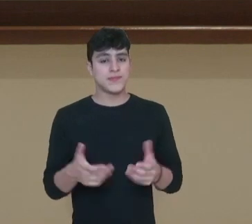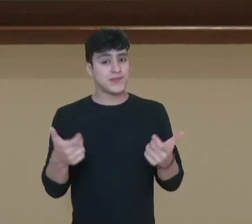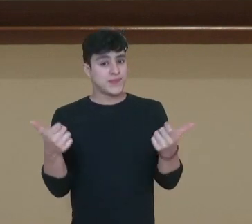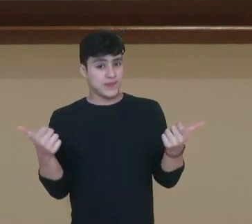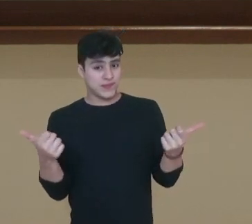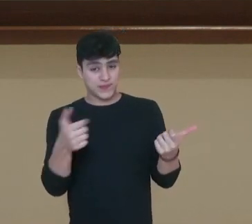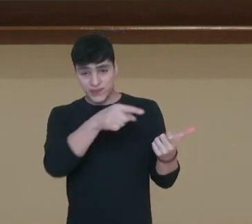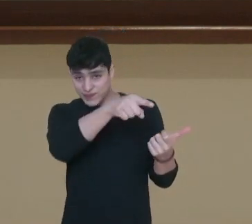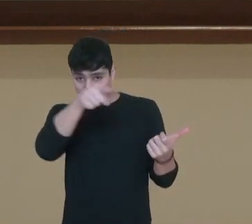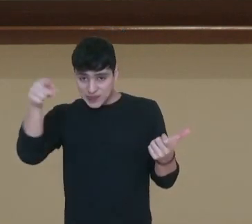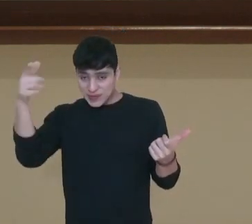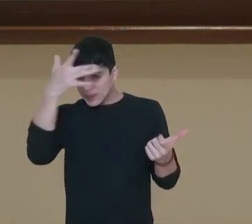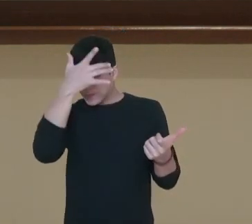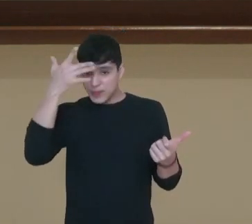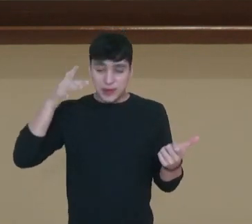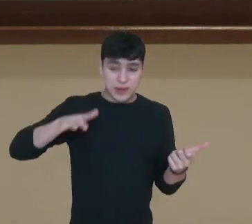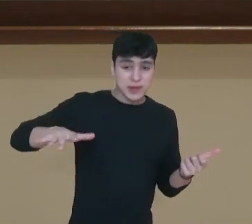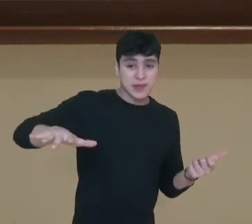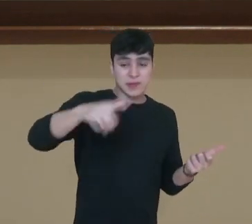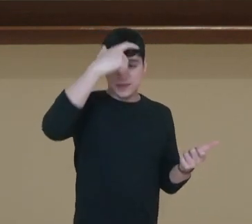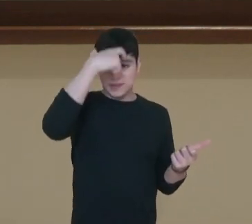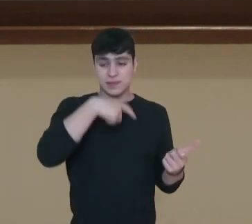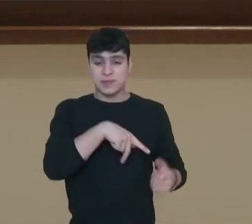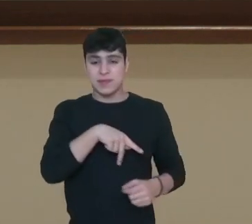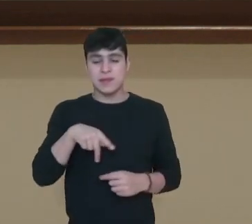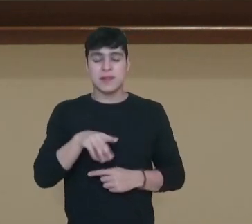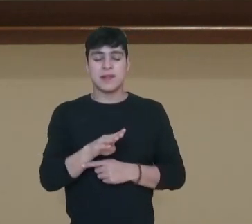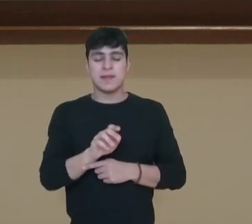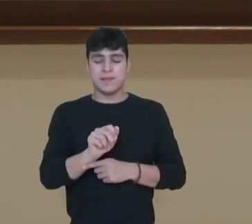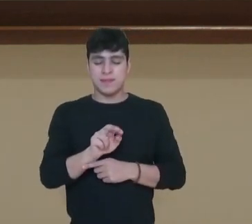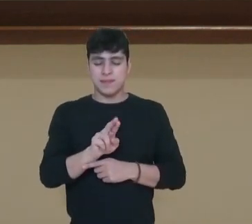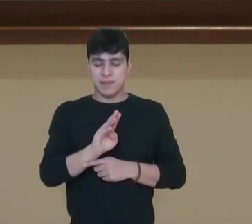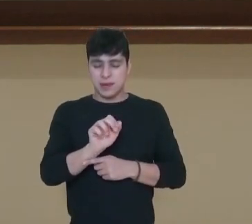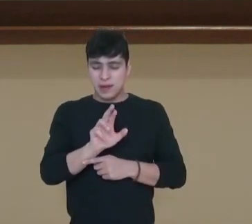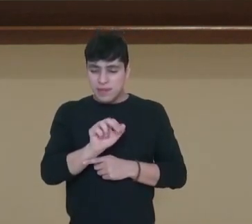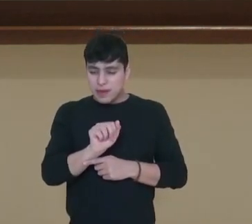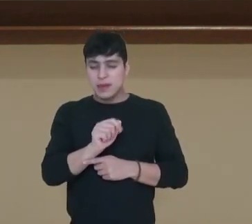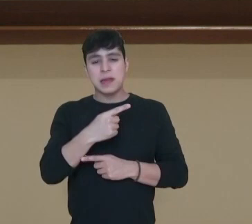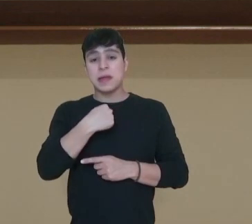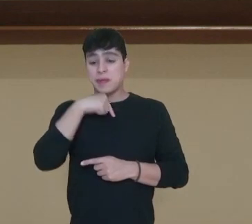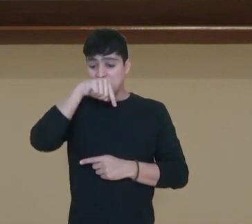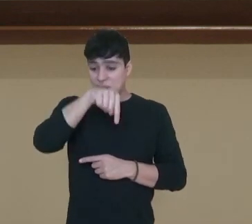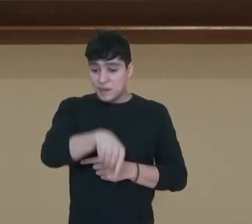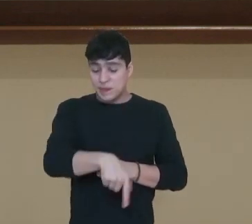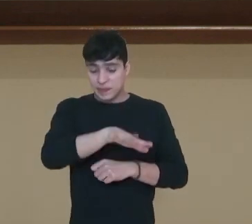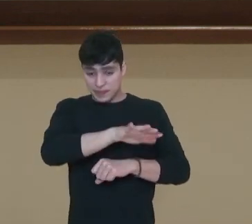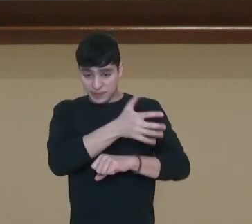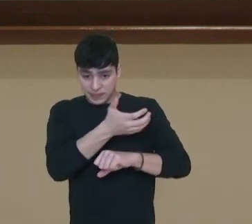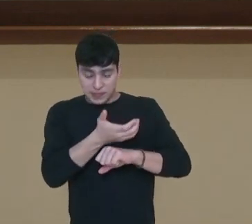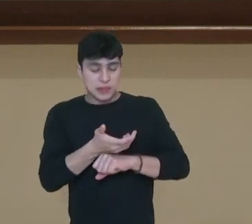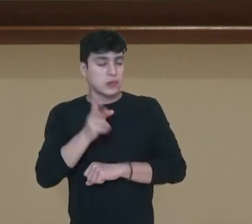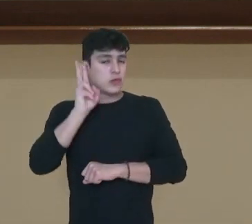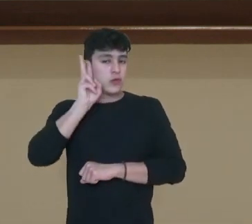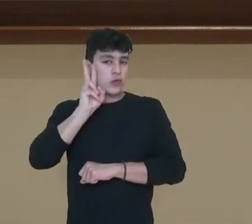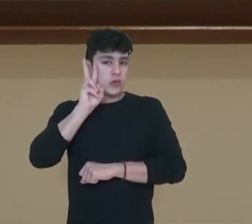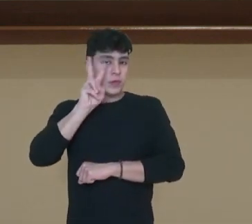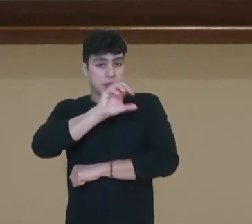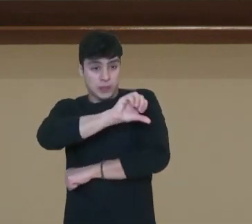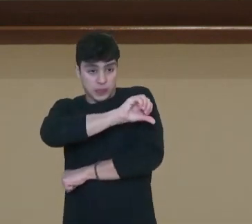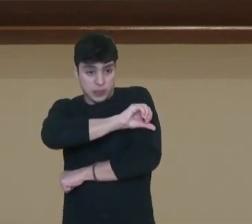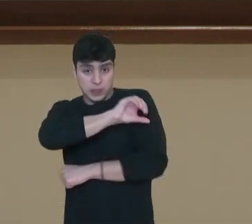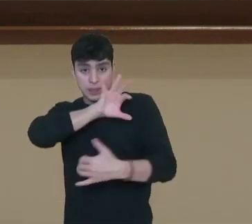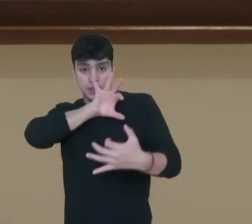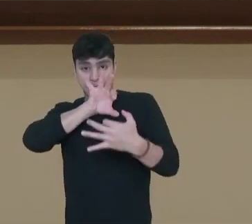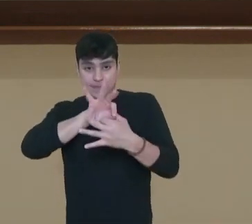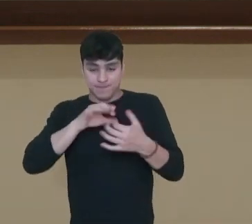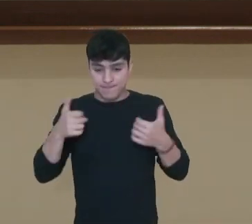aí, pessoal, sou a professora Bárbara Furquim, professora de vocês de História do 9º ano. Nessa aula, a gente vai falar sobre